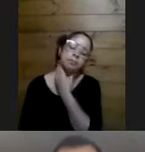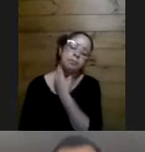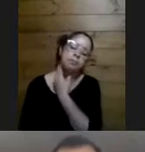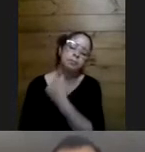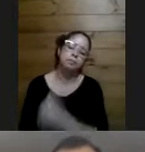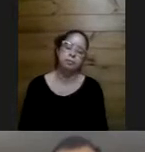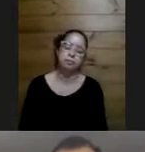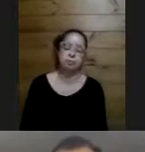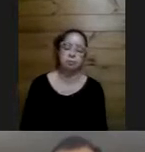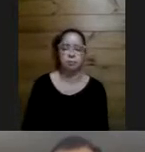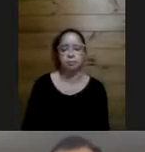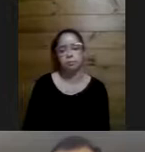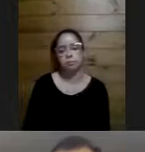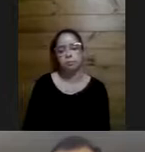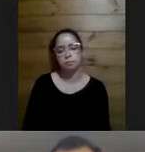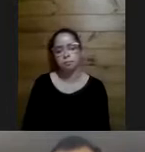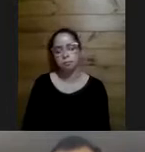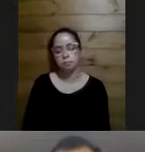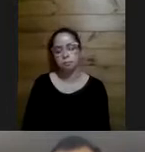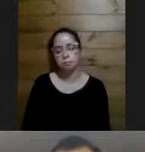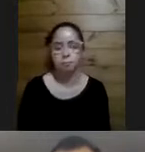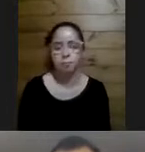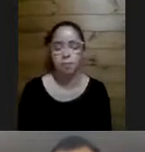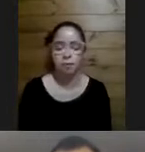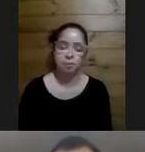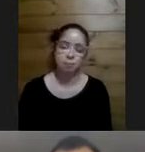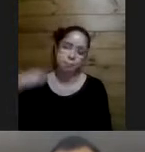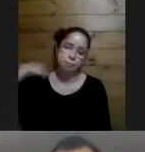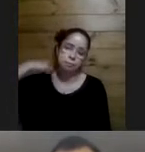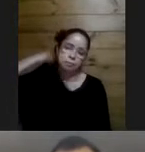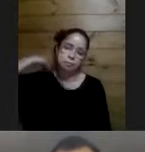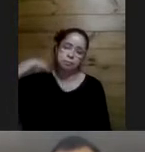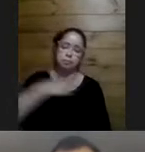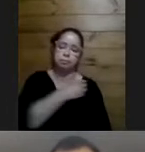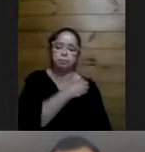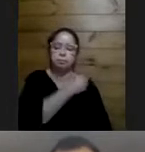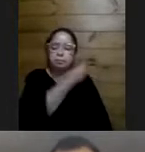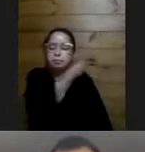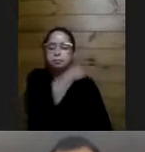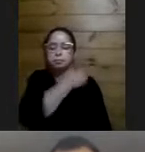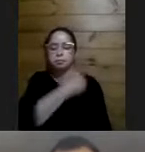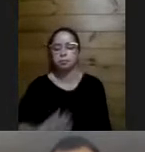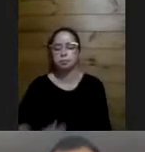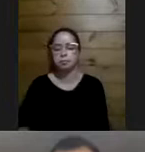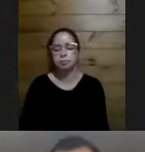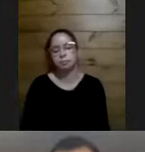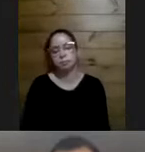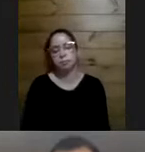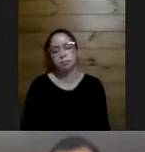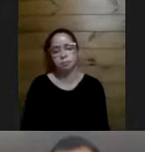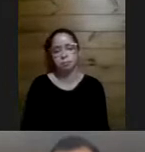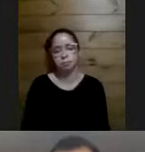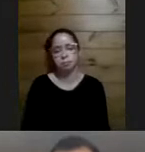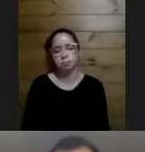o presidente da OAB Jovem Santa Catarina, o doutor Arthur Borbicin, o nosso presidente do Instituto dos Advogados de